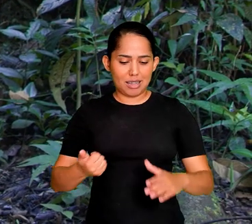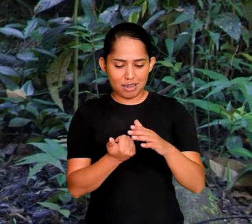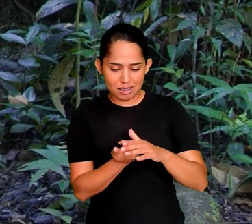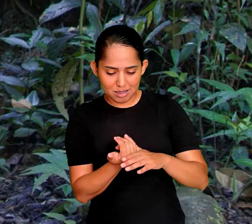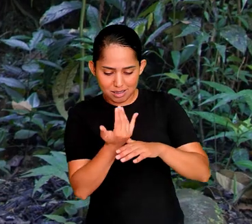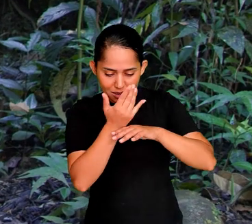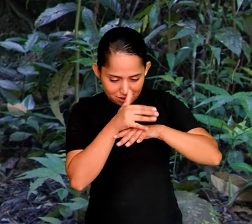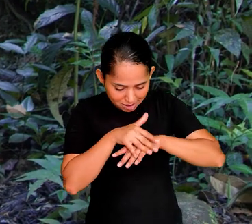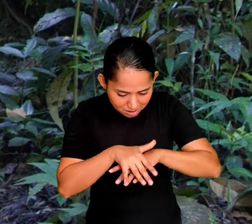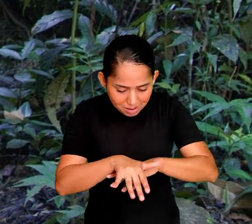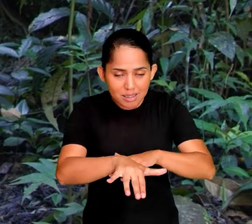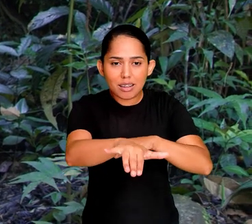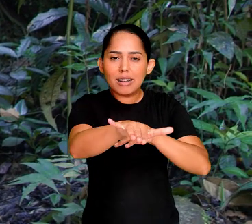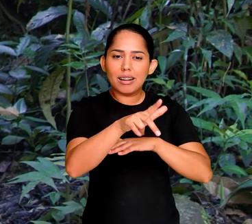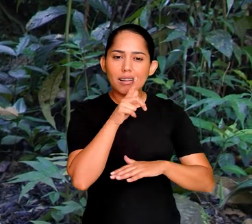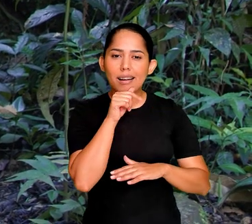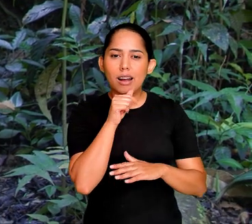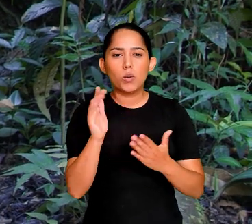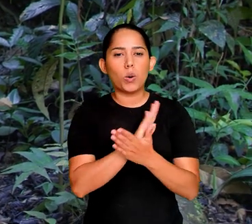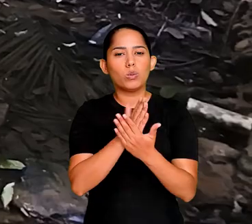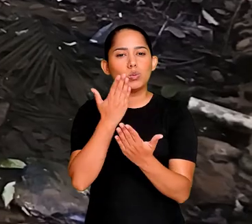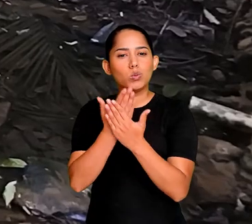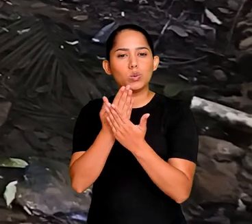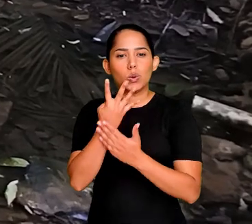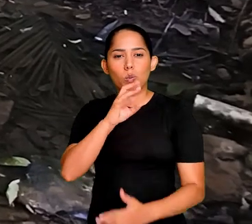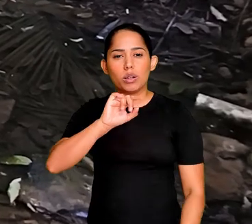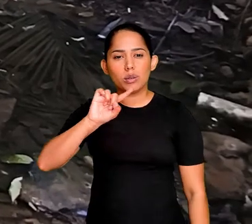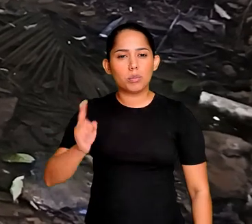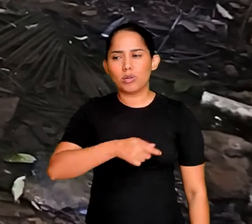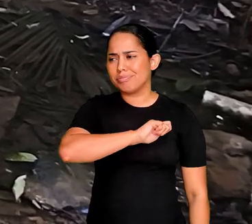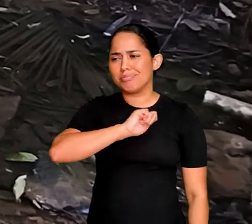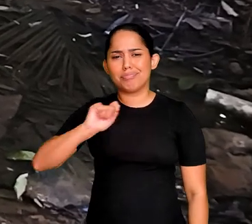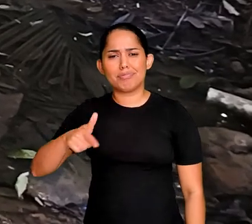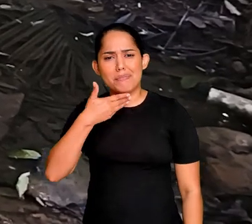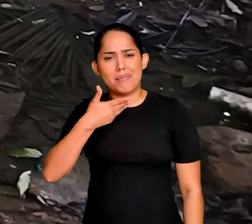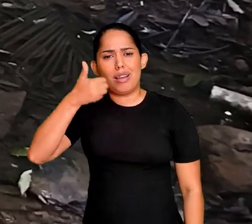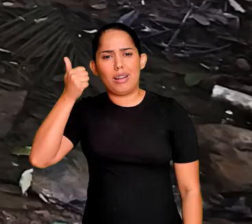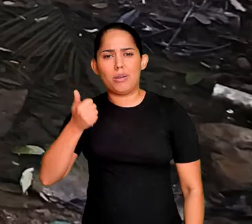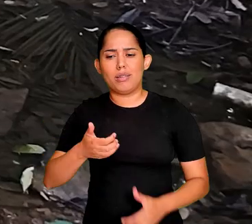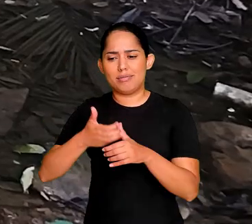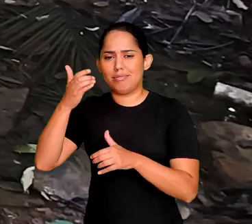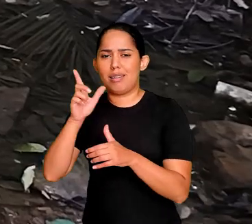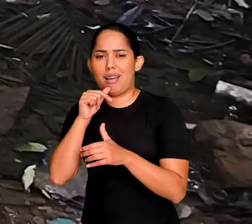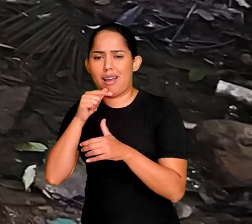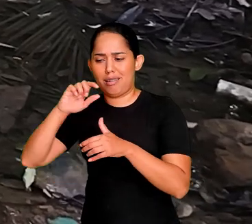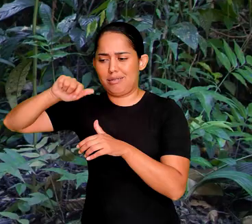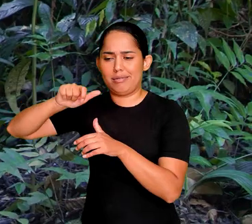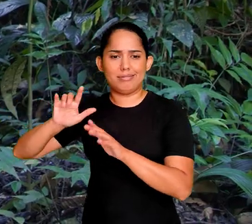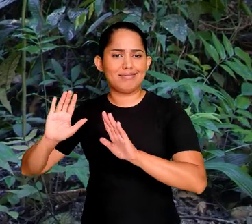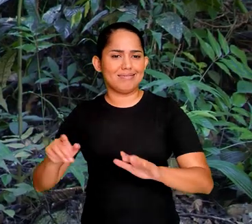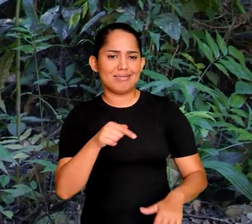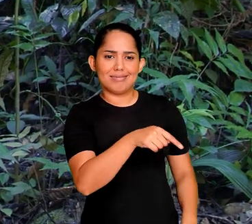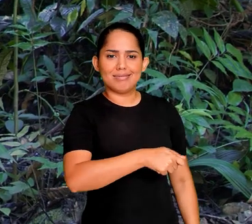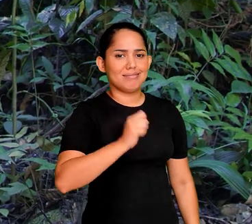água que sai dessa nascente. Tem estudos que falam que 40 mil vezes melhor do que uma água engarrafada.